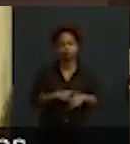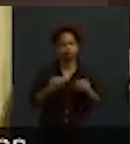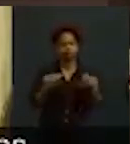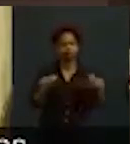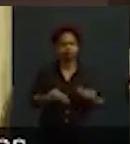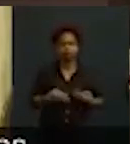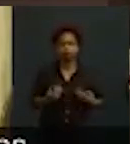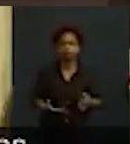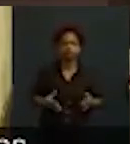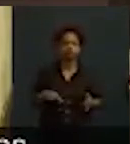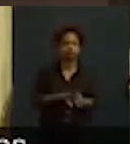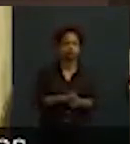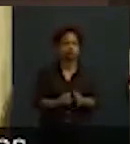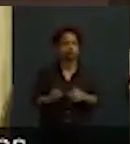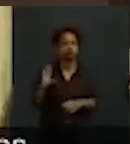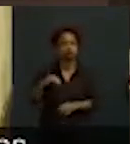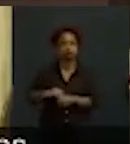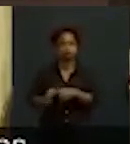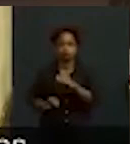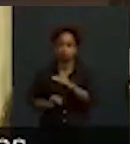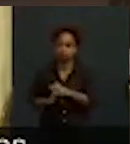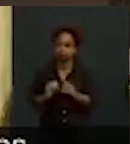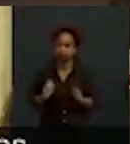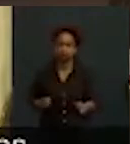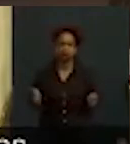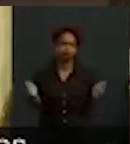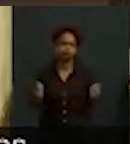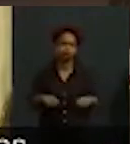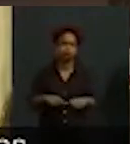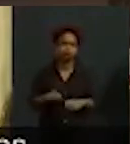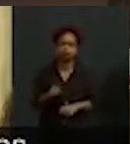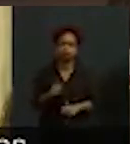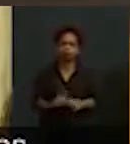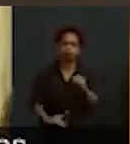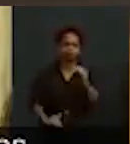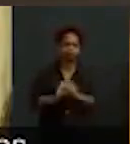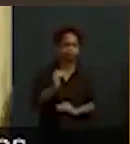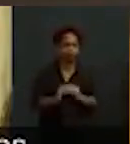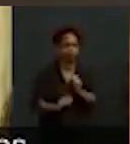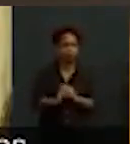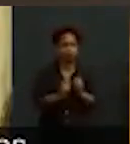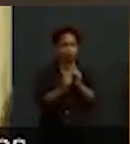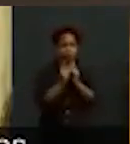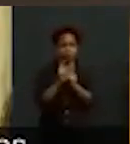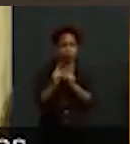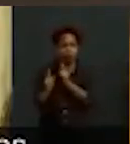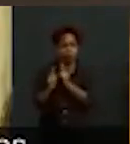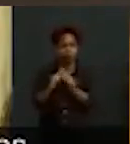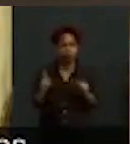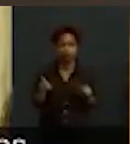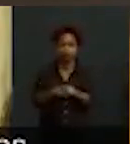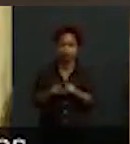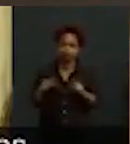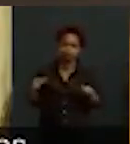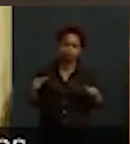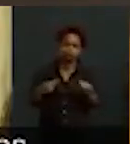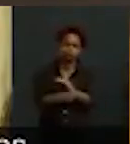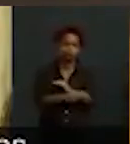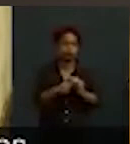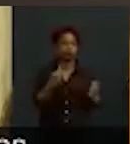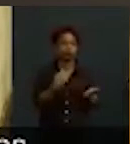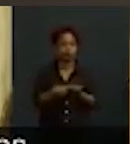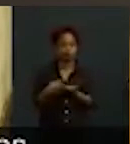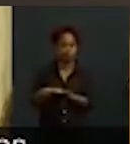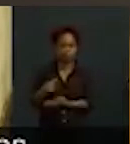compromissos institucionais, alta capacidade técnica para o diálogo e profundamente